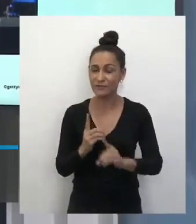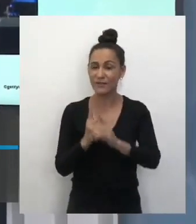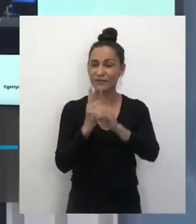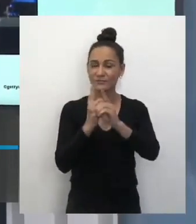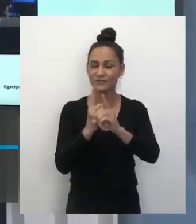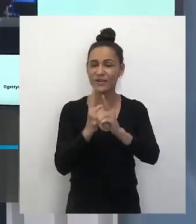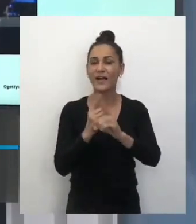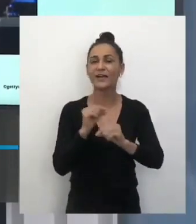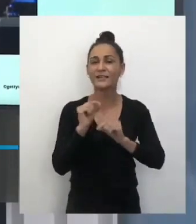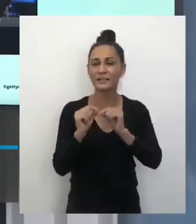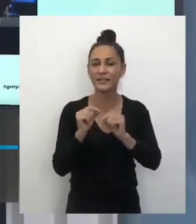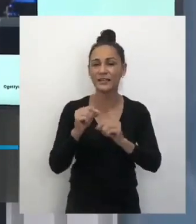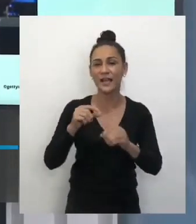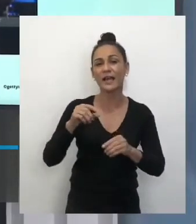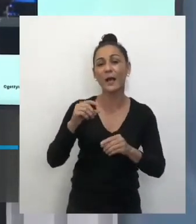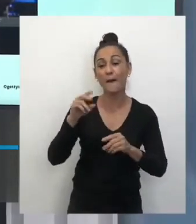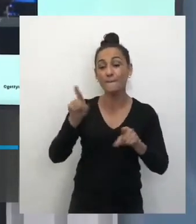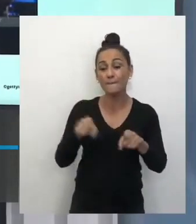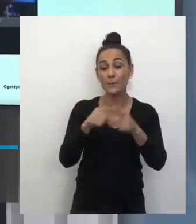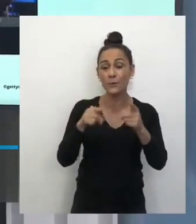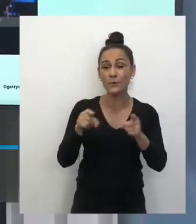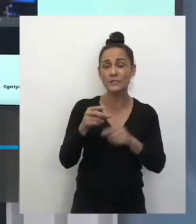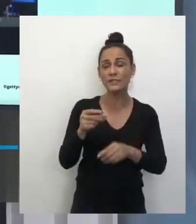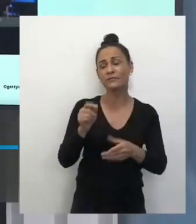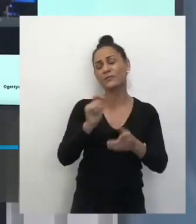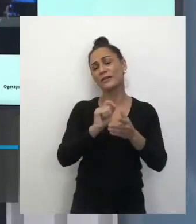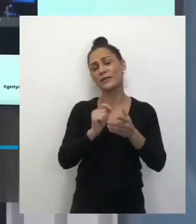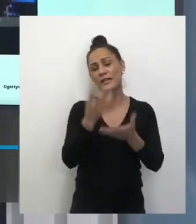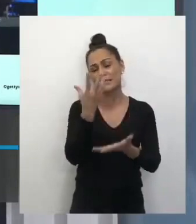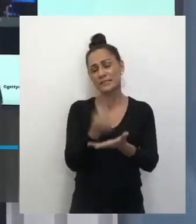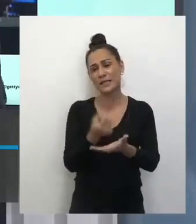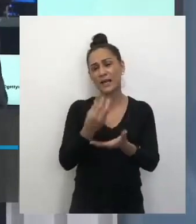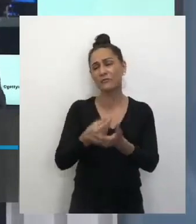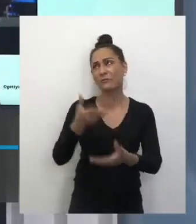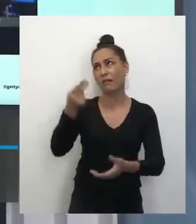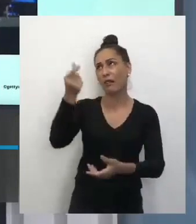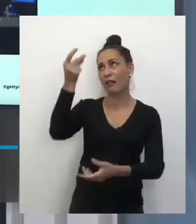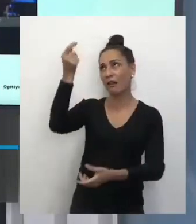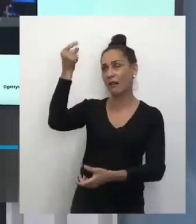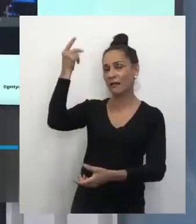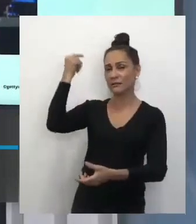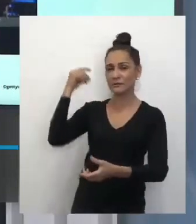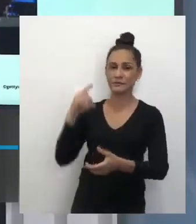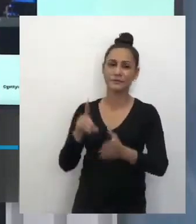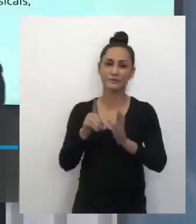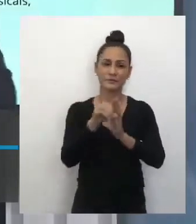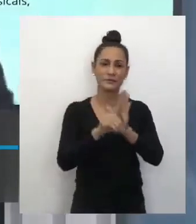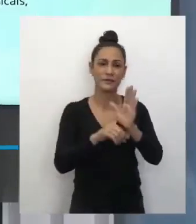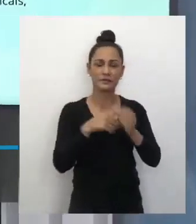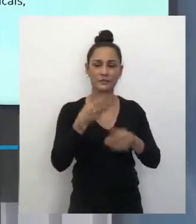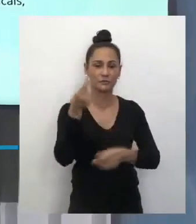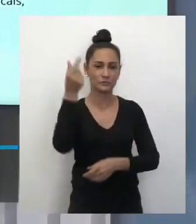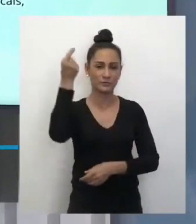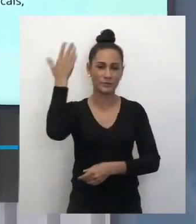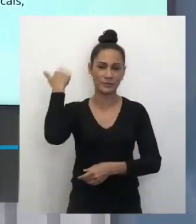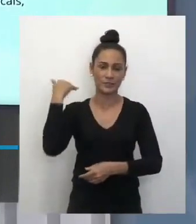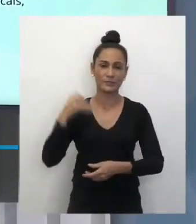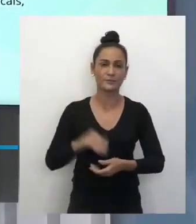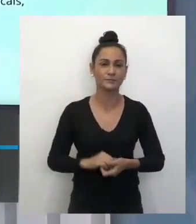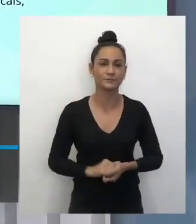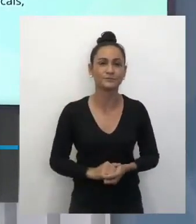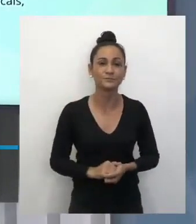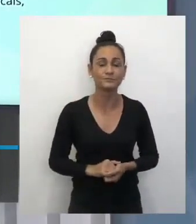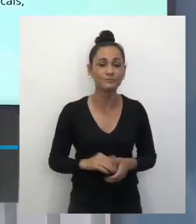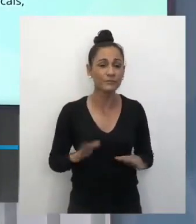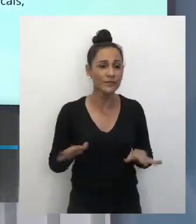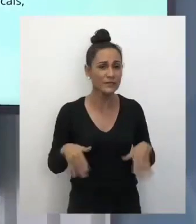aquela paródia é da música X, que foi gravada em 1970 e lá vai o quê? Tá bom? Olha só. Então,